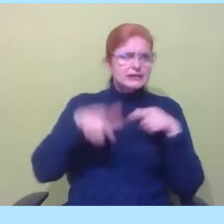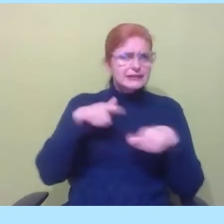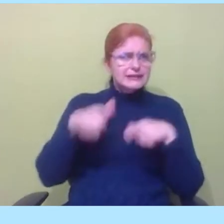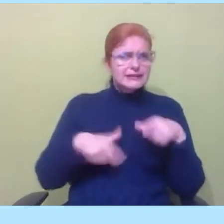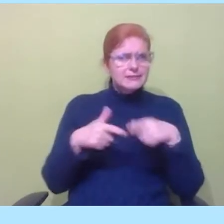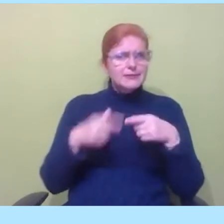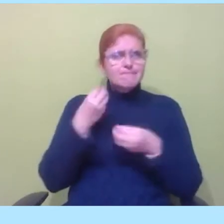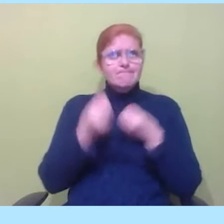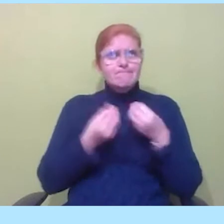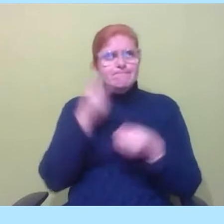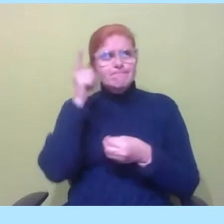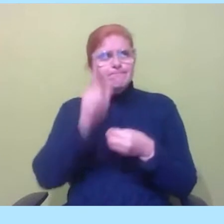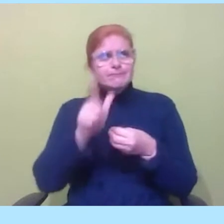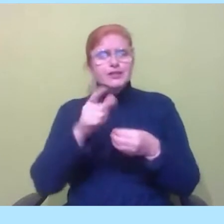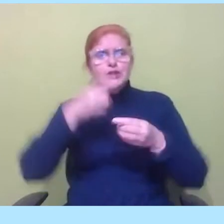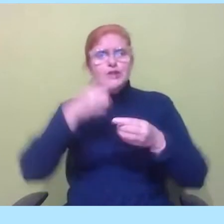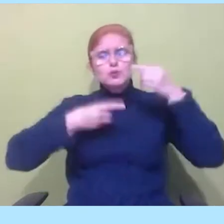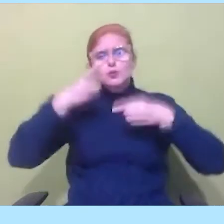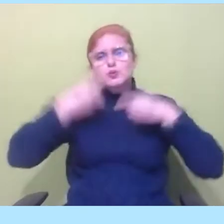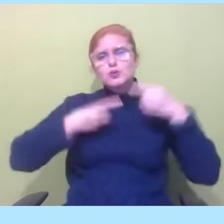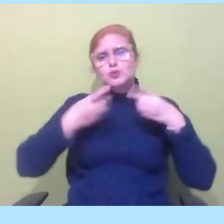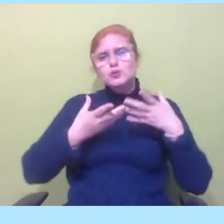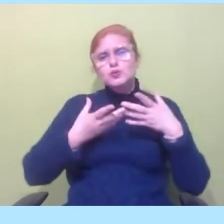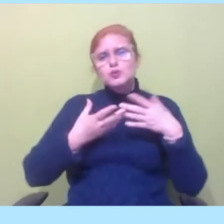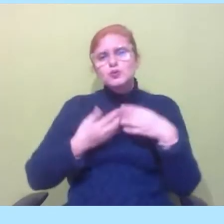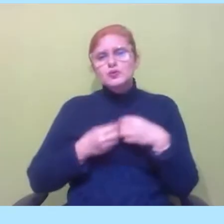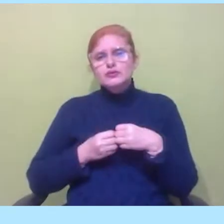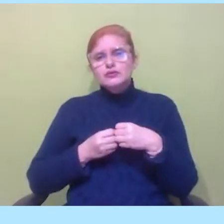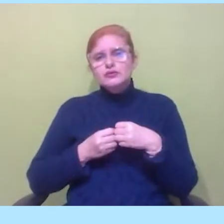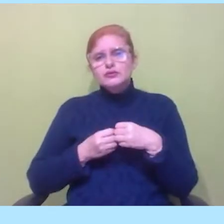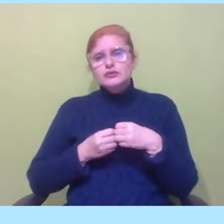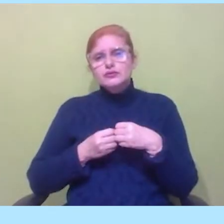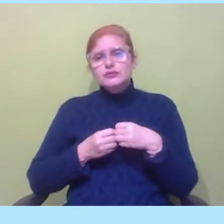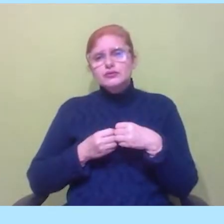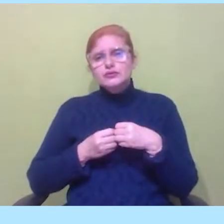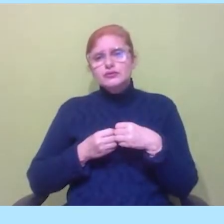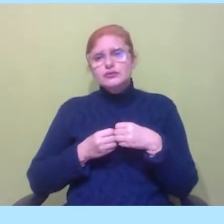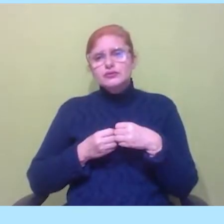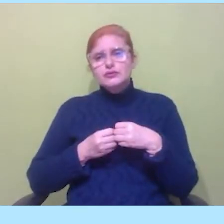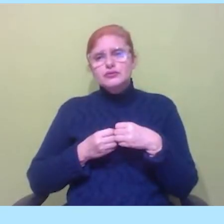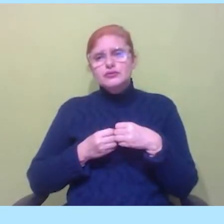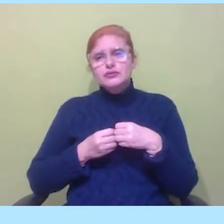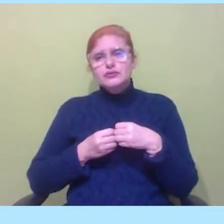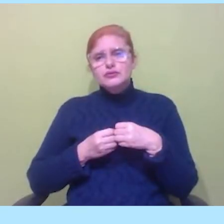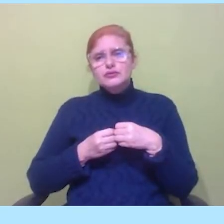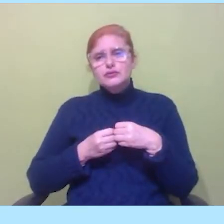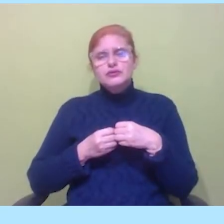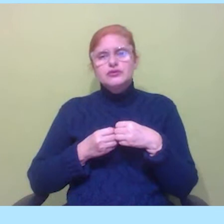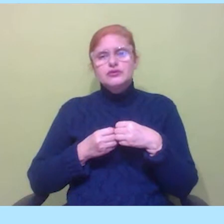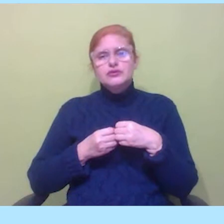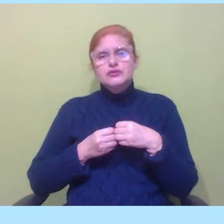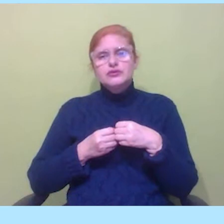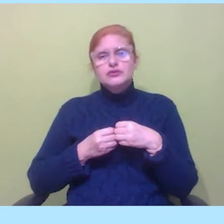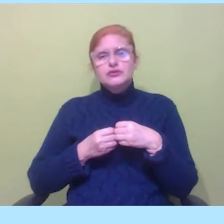consegue discutir a construção desse simbólico, a construção